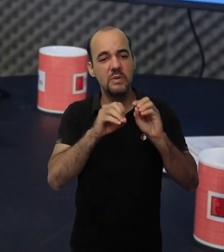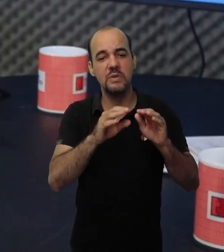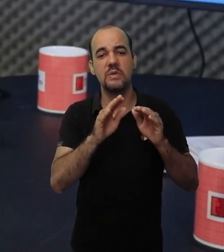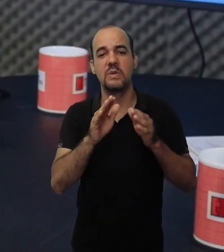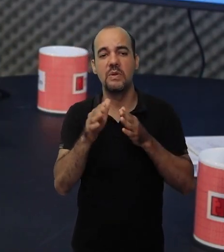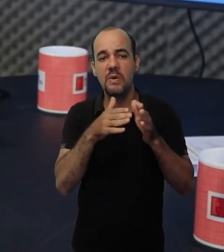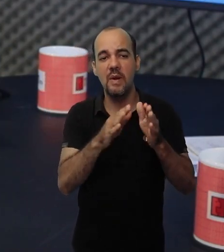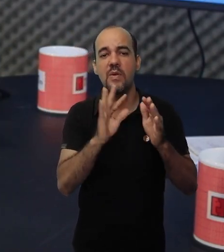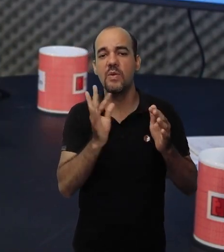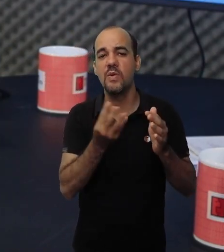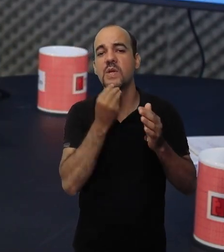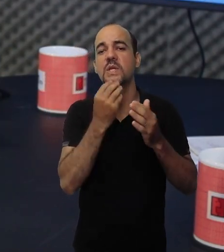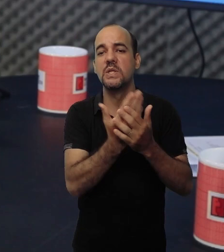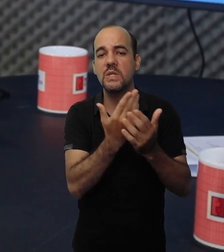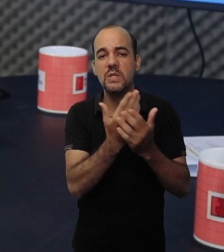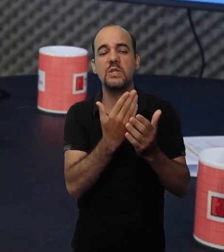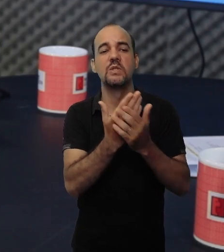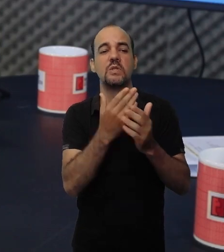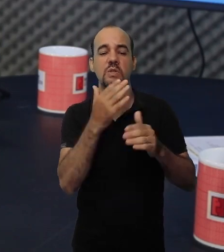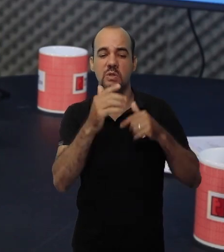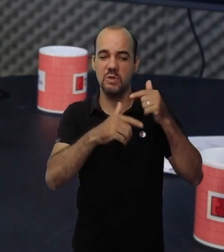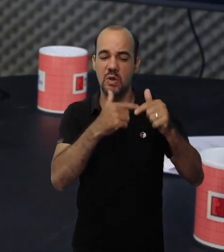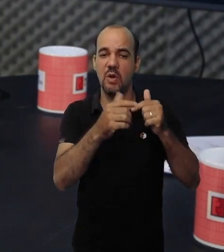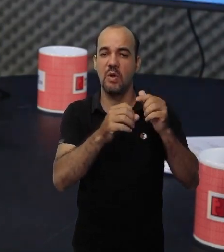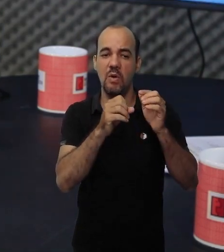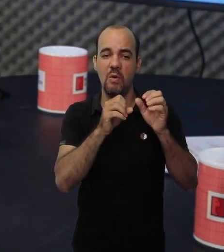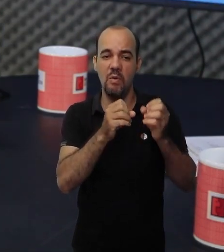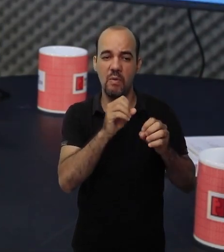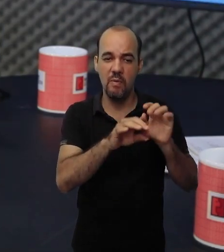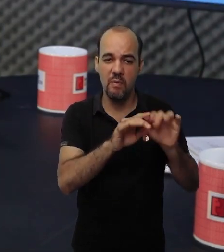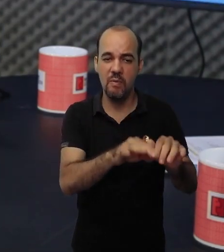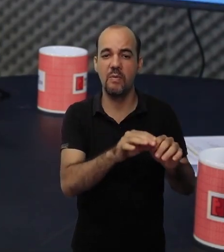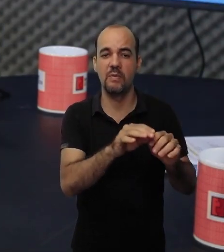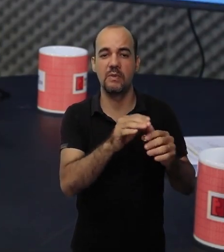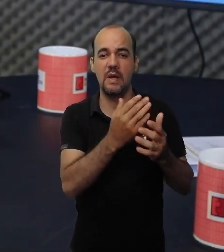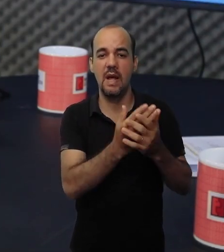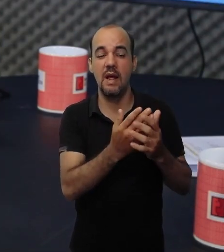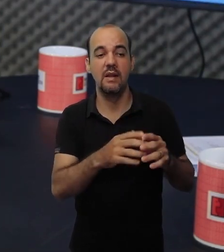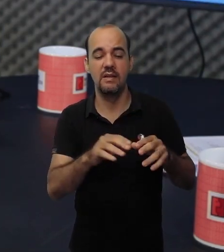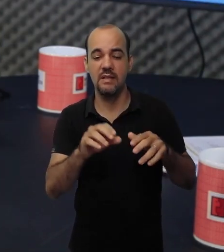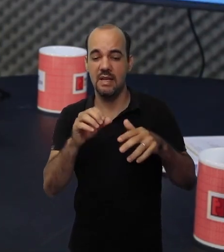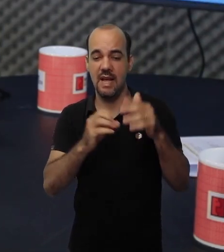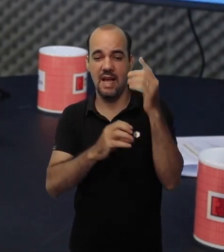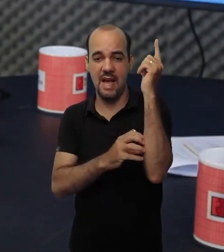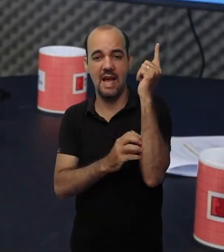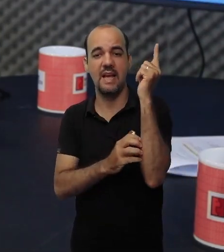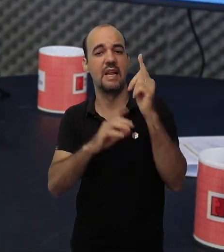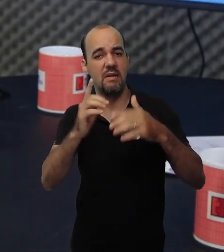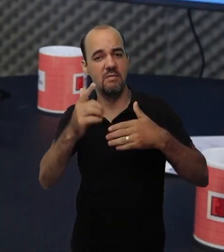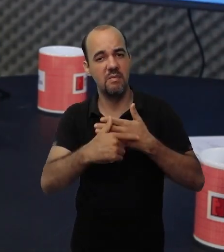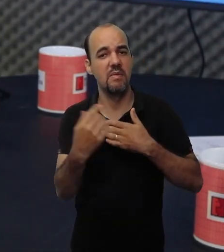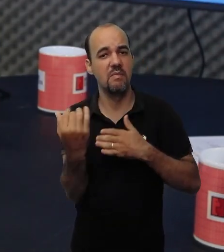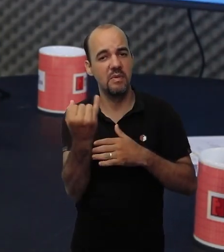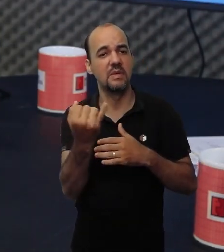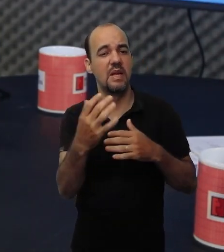hoje. A Greg está fazendo esse papel, o Anderson faz, a Romene faz, todos nós lá fazemos esse